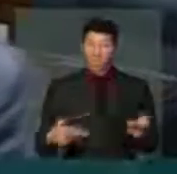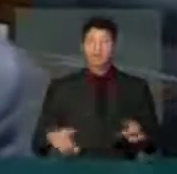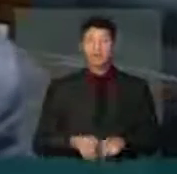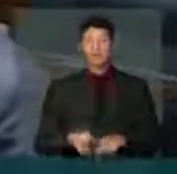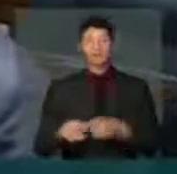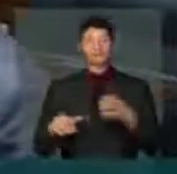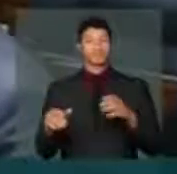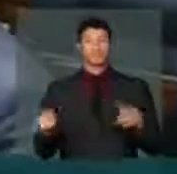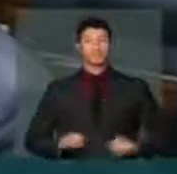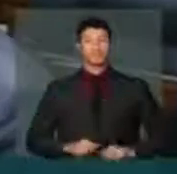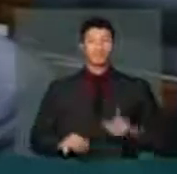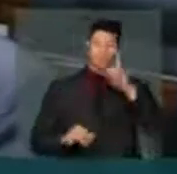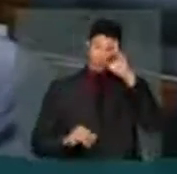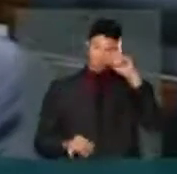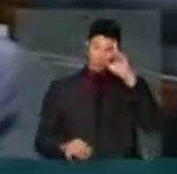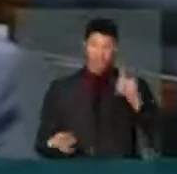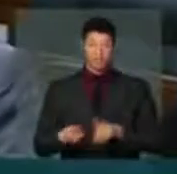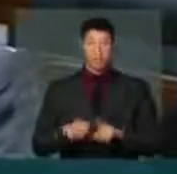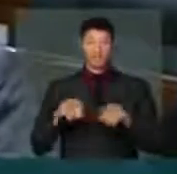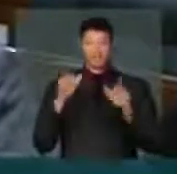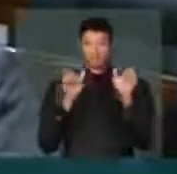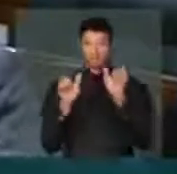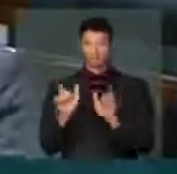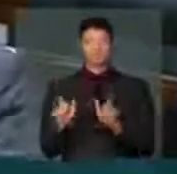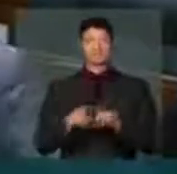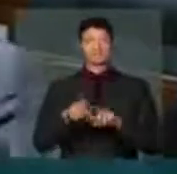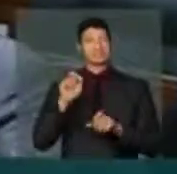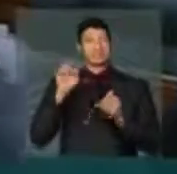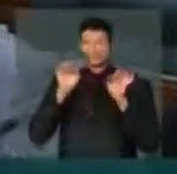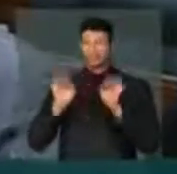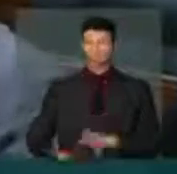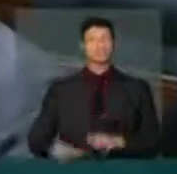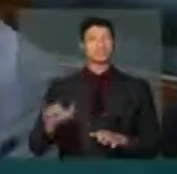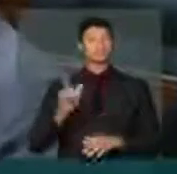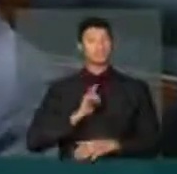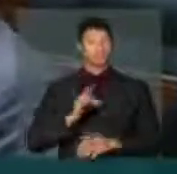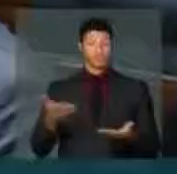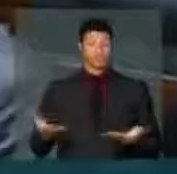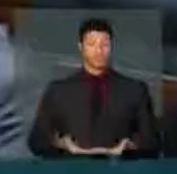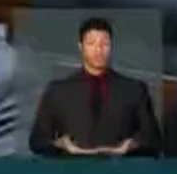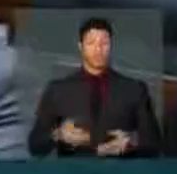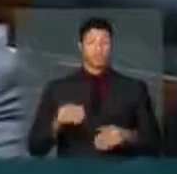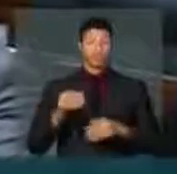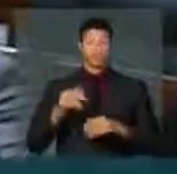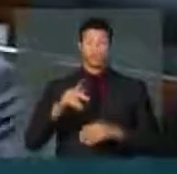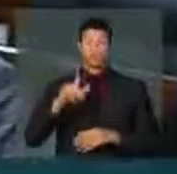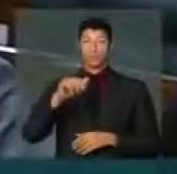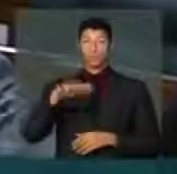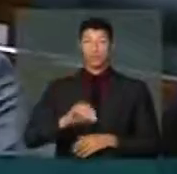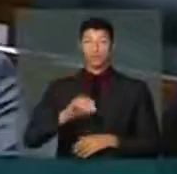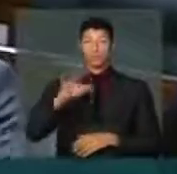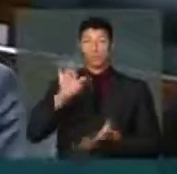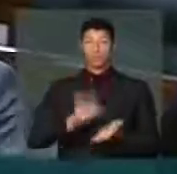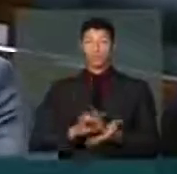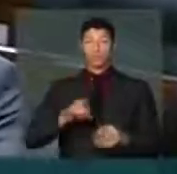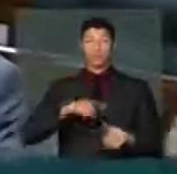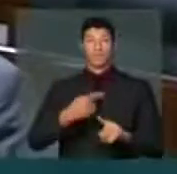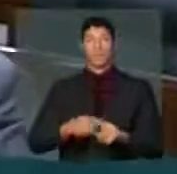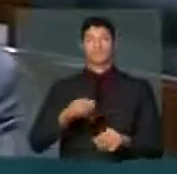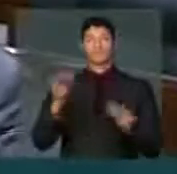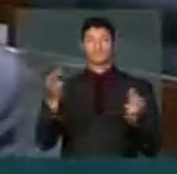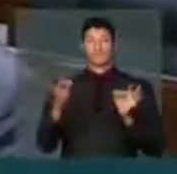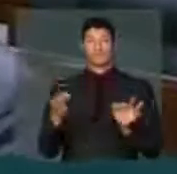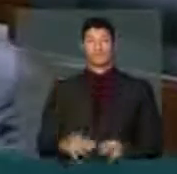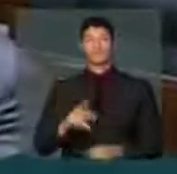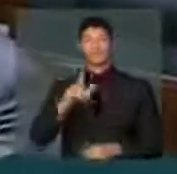está sentindo no dia a dia aquela palavra que deixou de existir na época do Plano Real, o mais